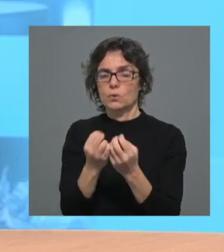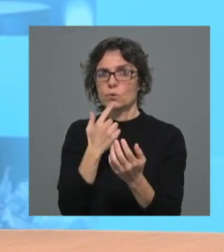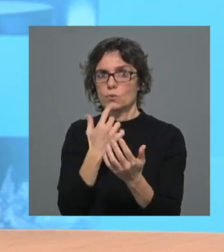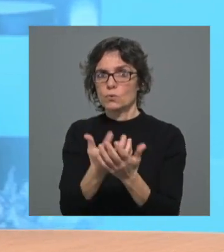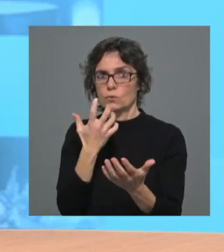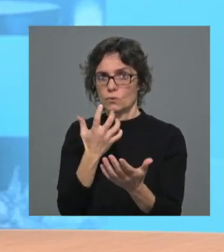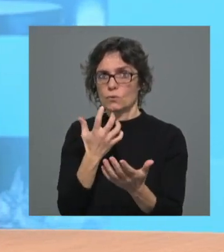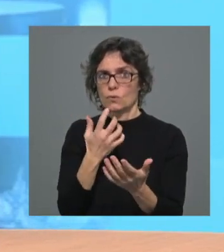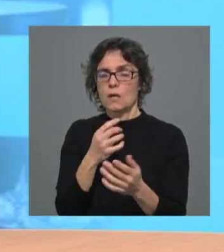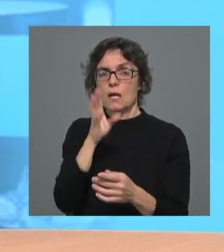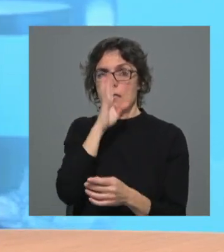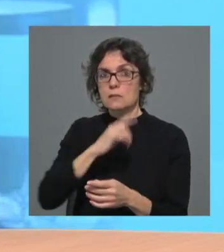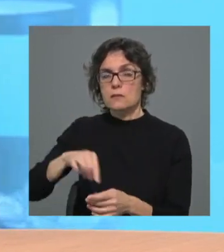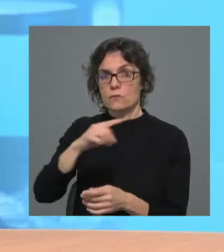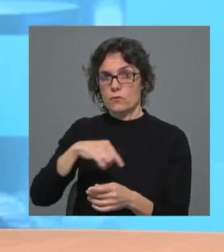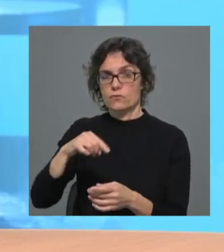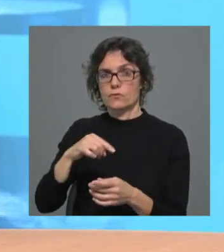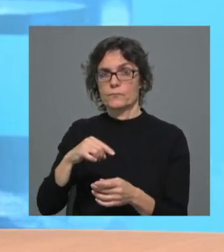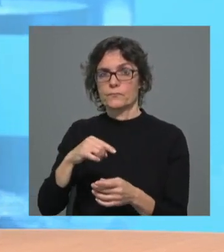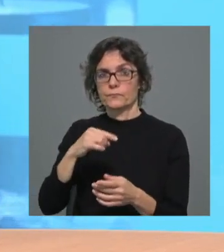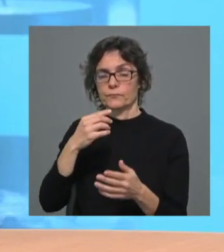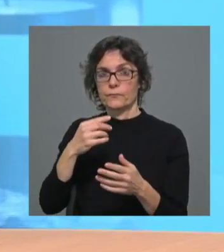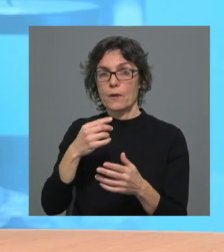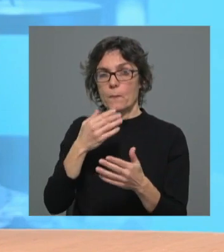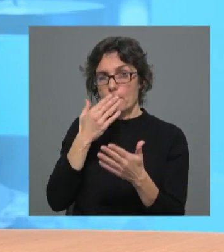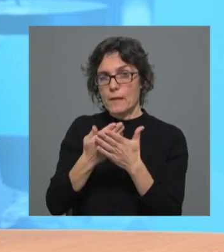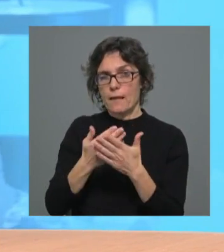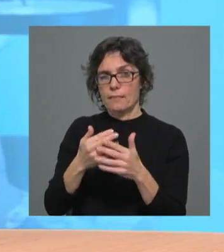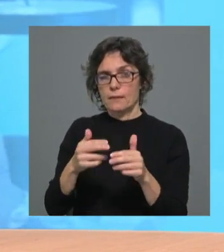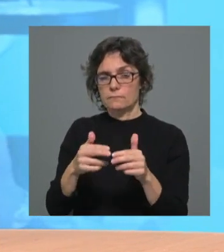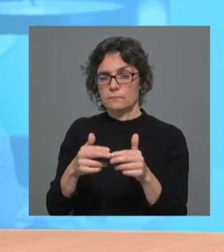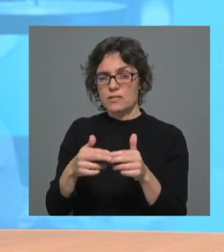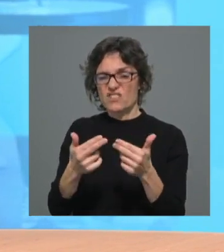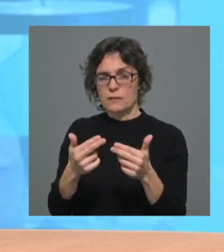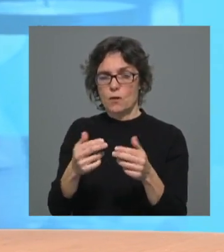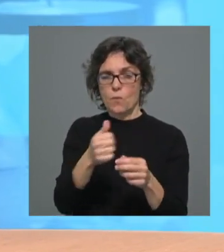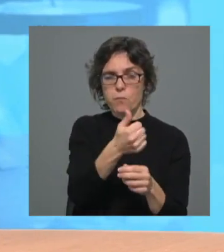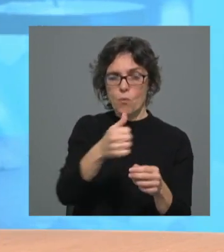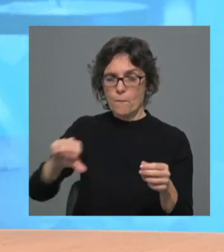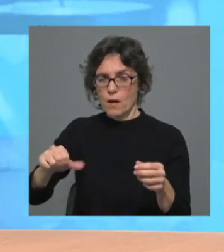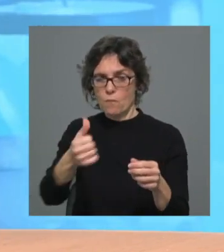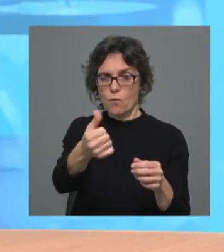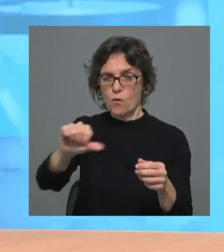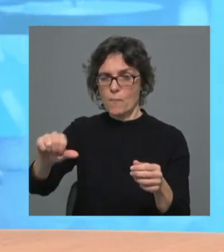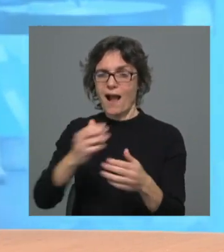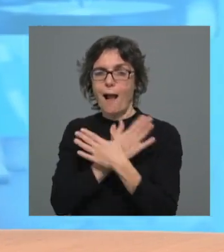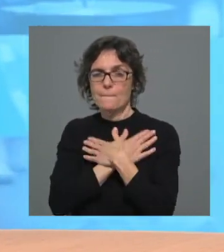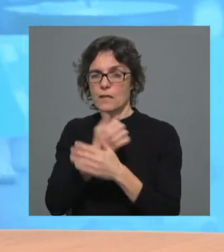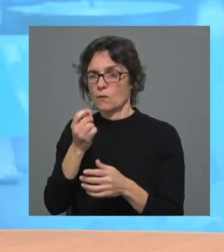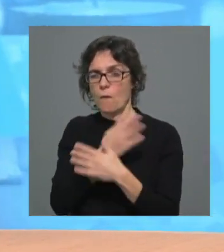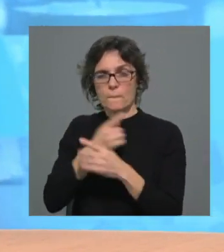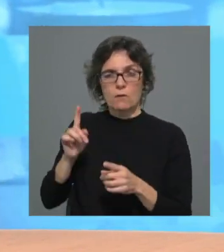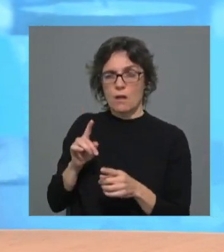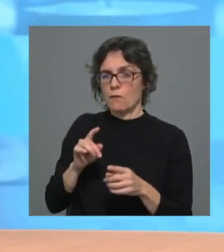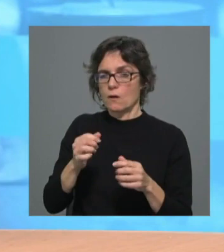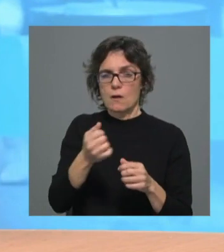fim deste esbatimento de fronteiras muito definidas em quem é que é o bom, quem é o mau, quem é o amigo, quem é o inimigo, para